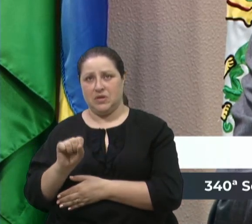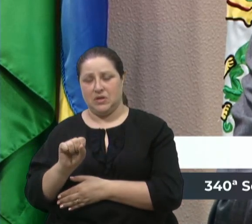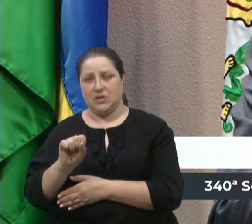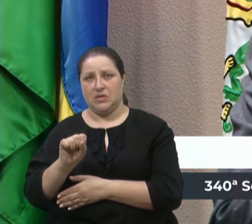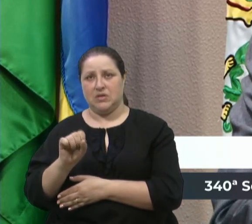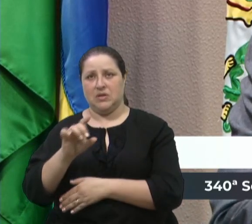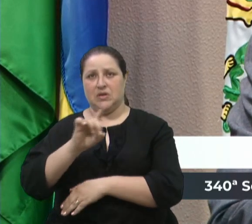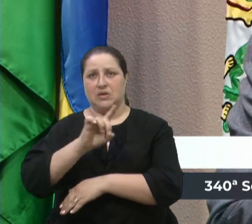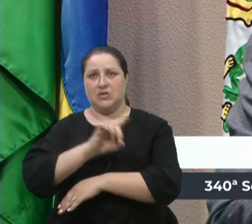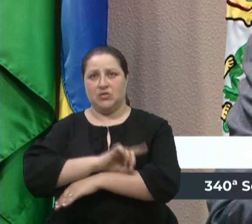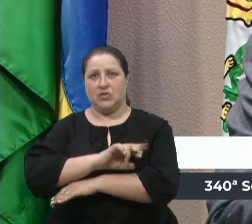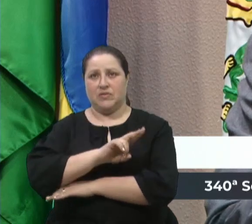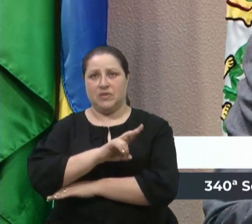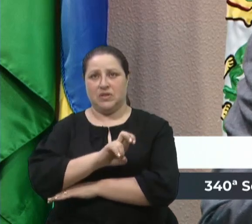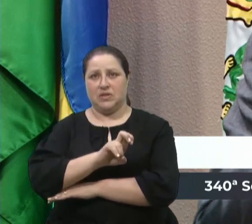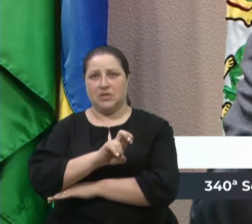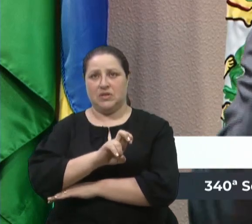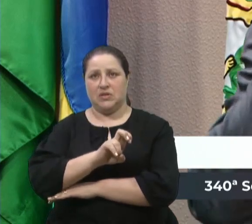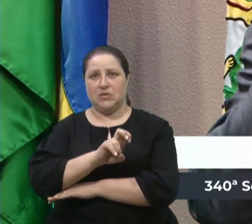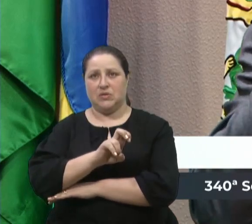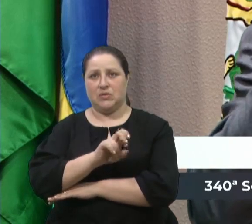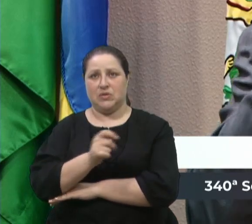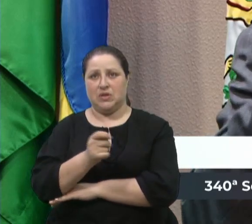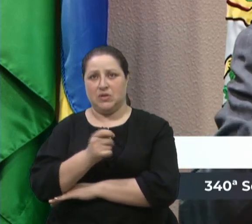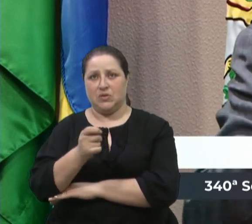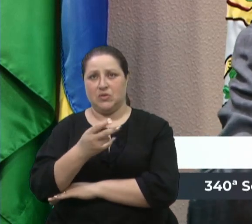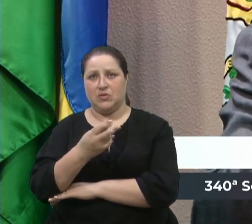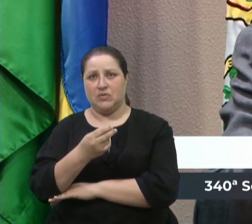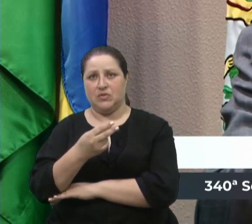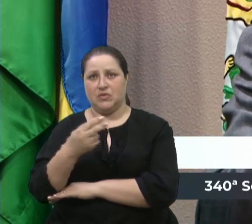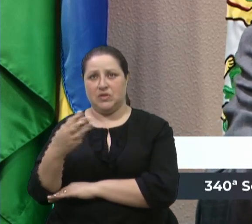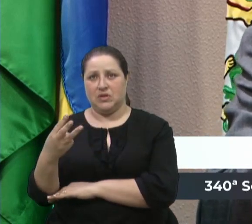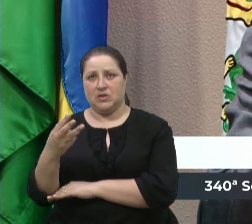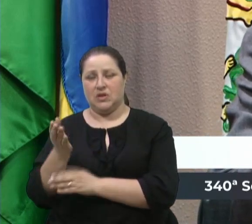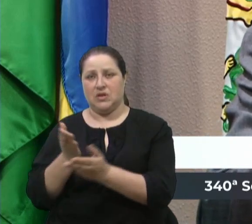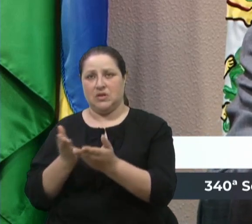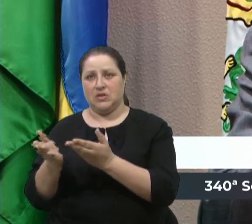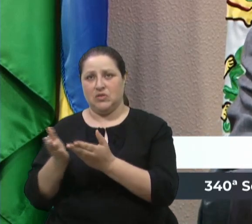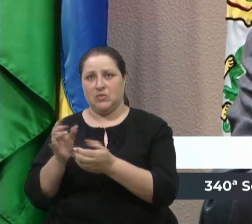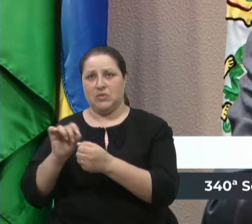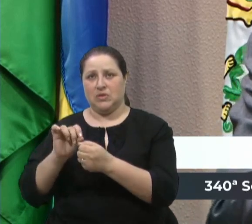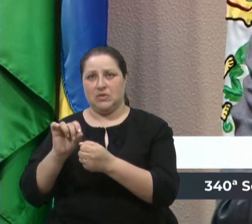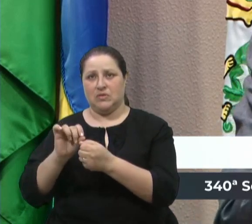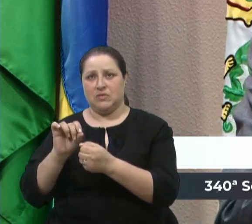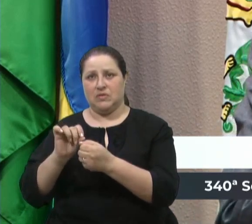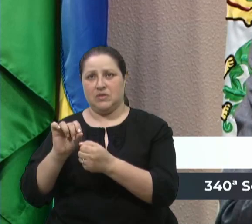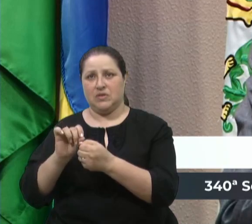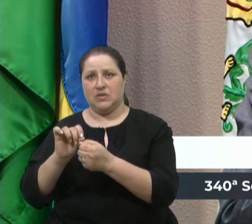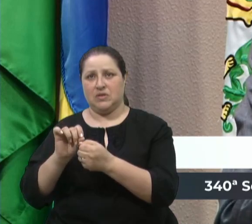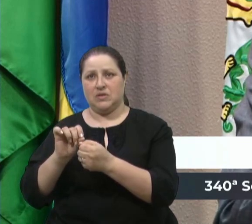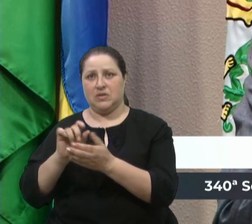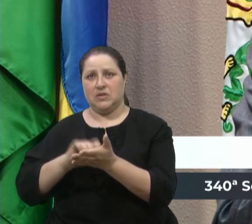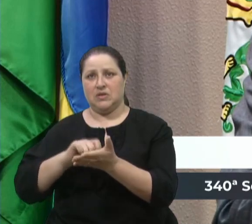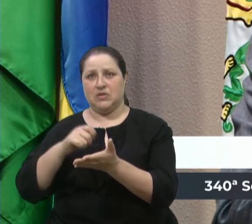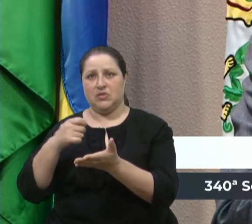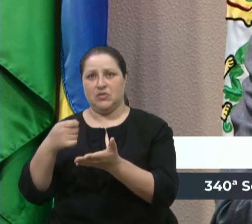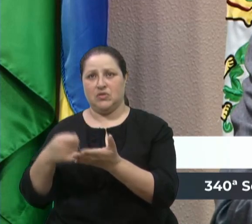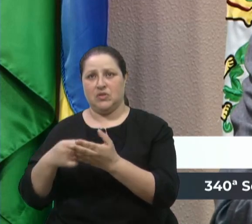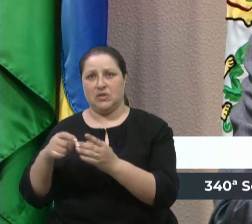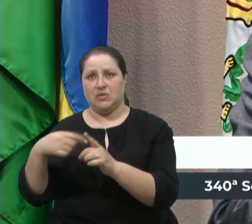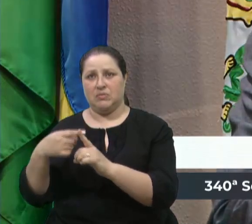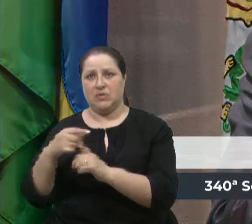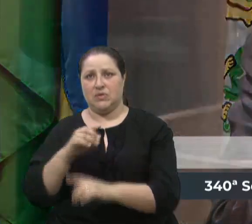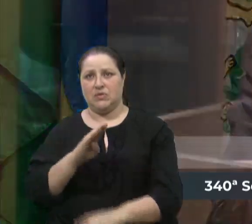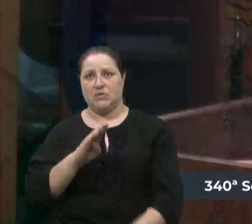de 25/8 de 2023. Então, o atendimento será feito pela Agenda mais UBS.